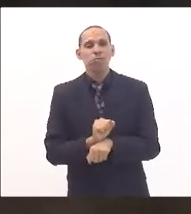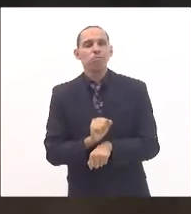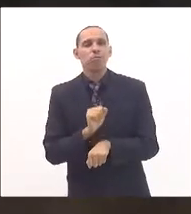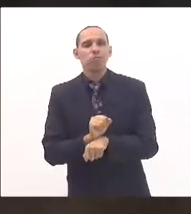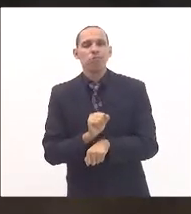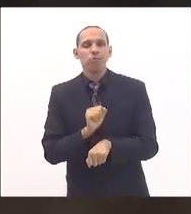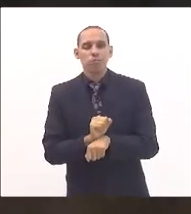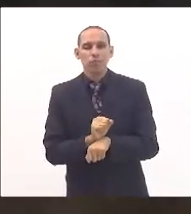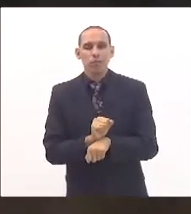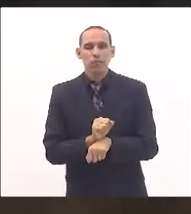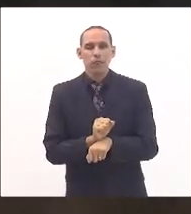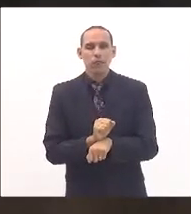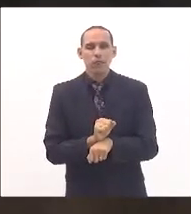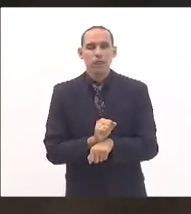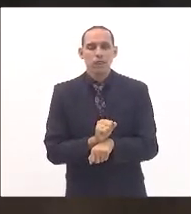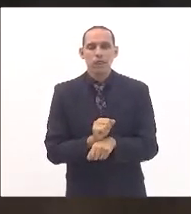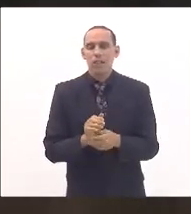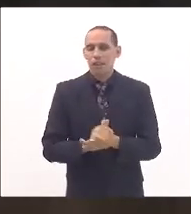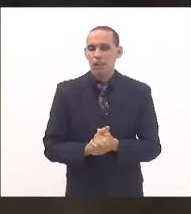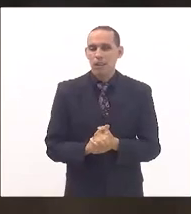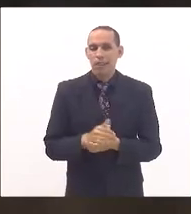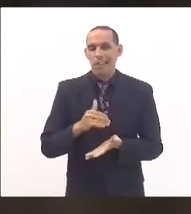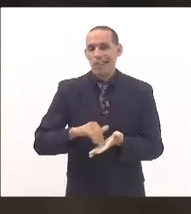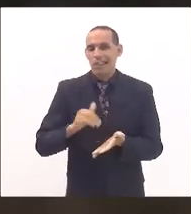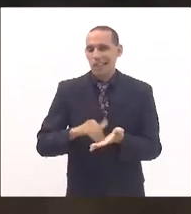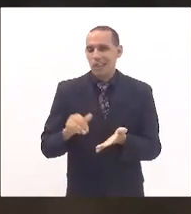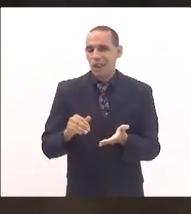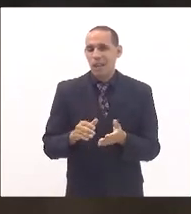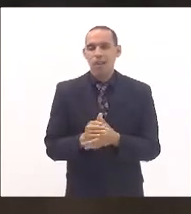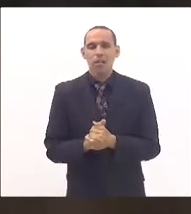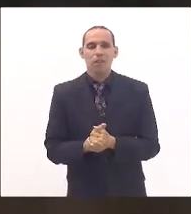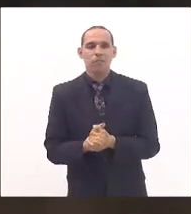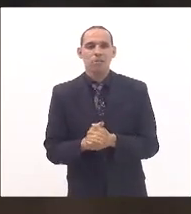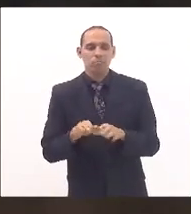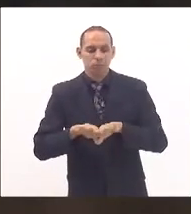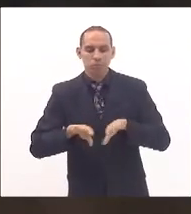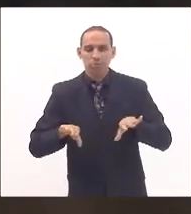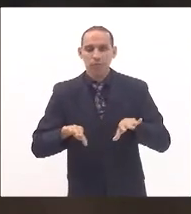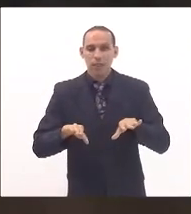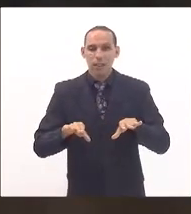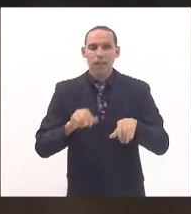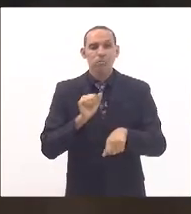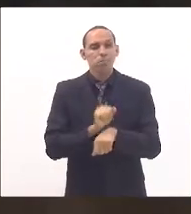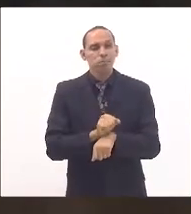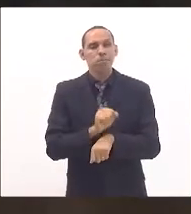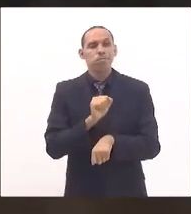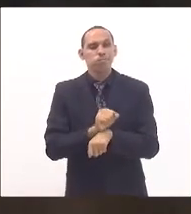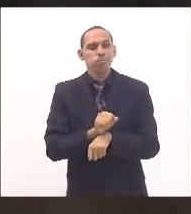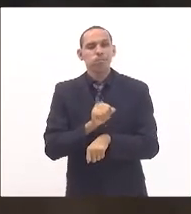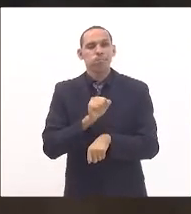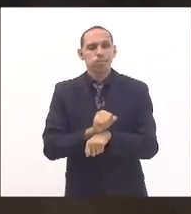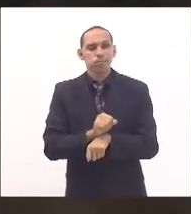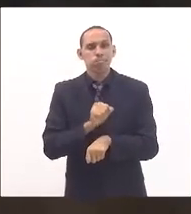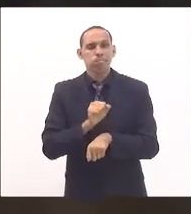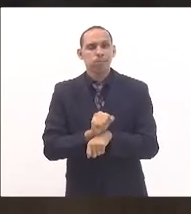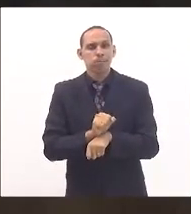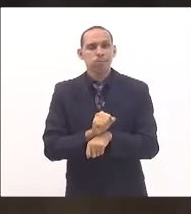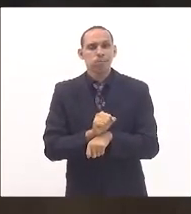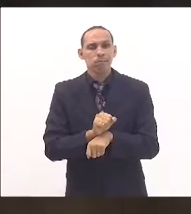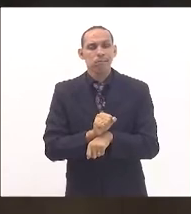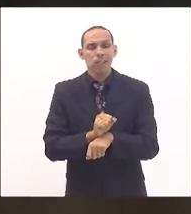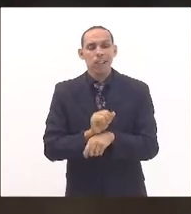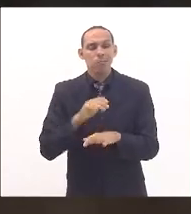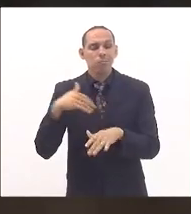a descompatibilização dos secretários e eu permaneci esperando até que eu não vi nada